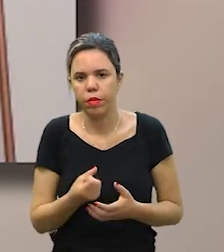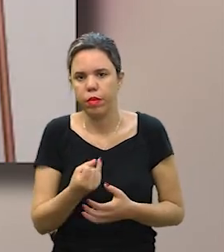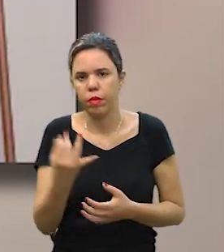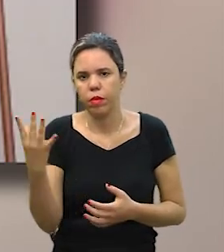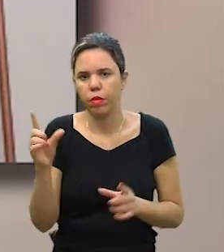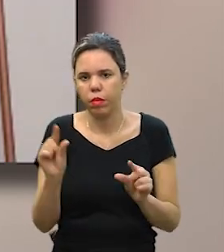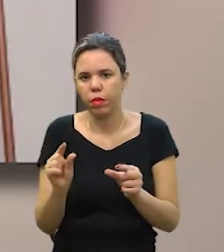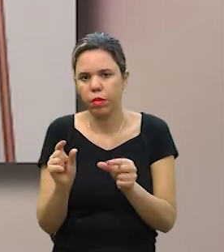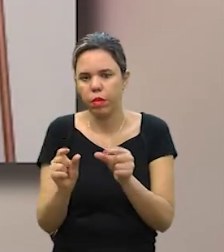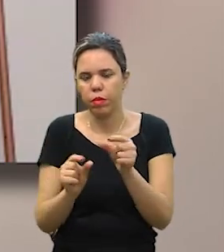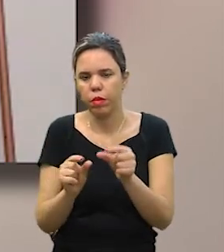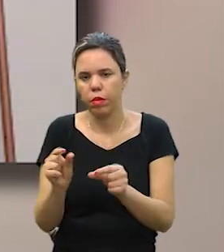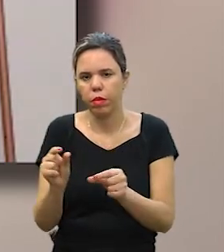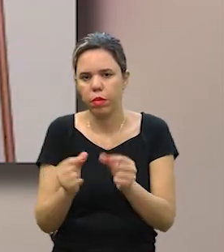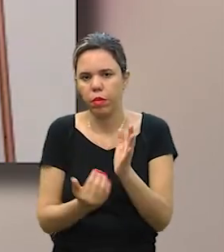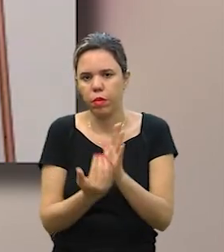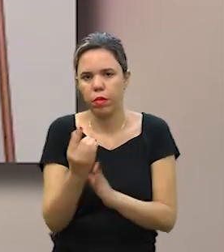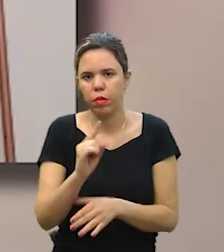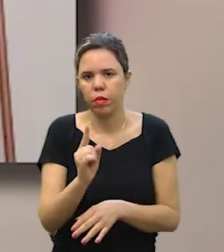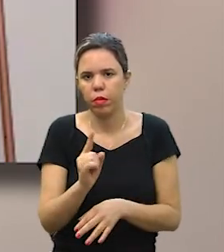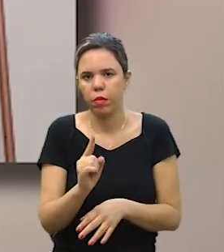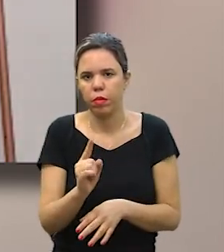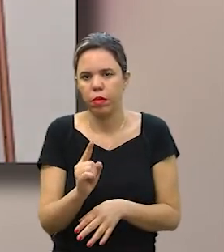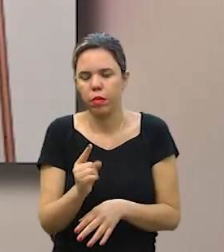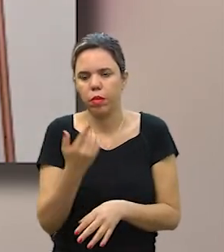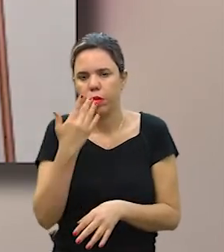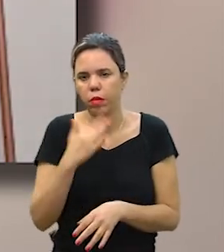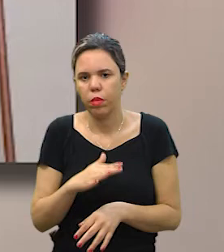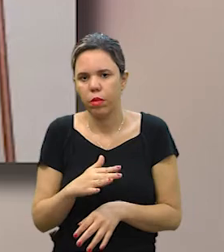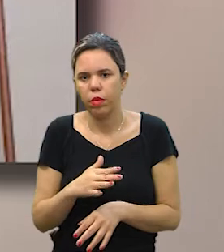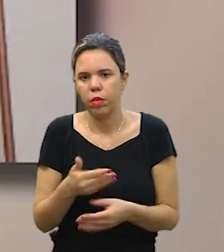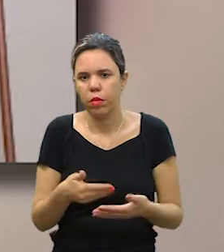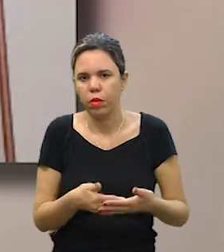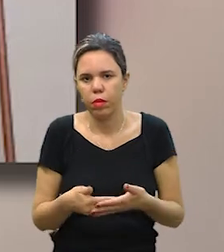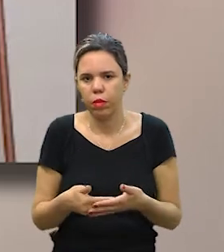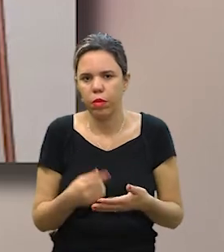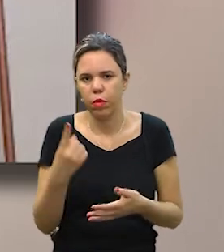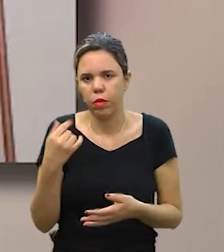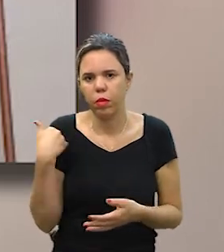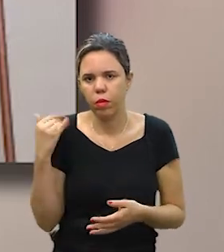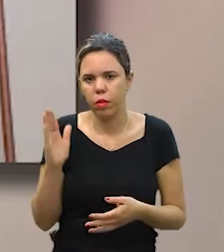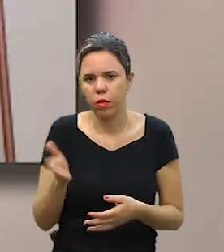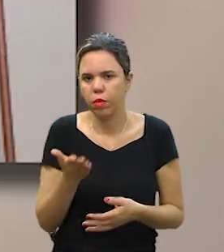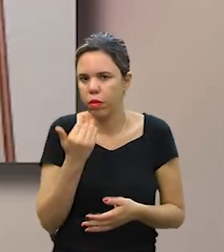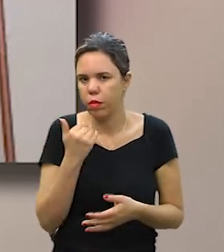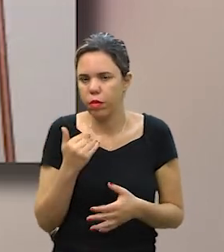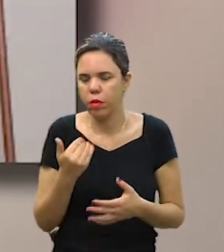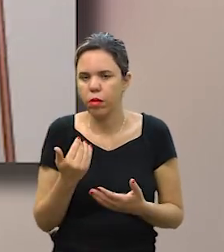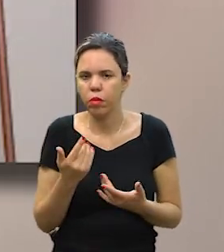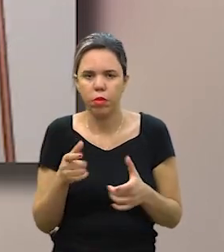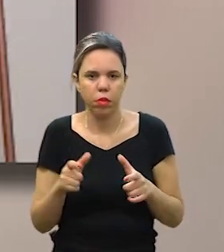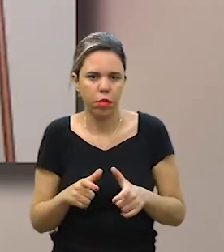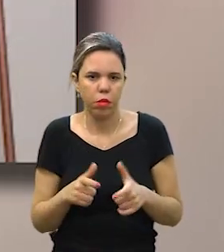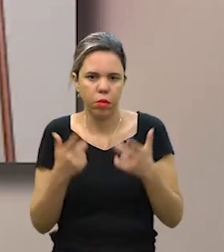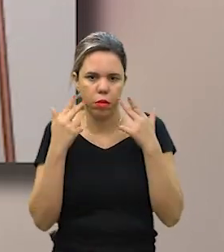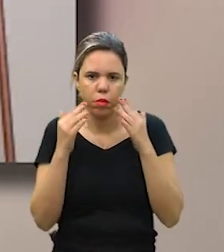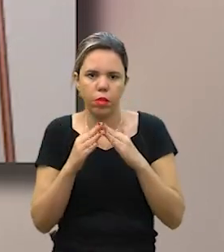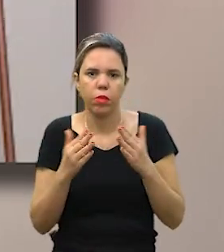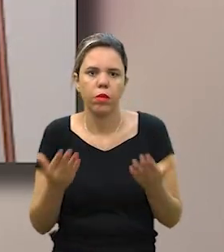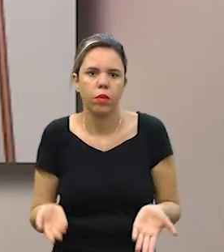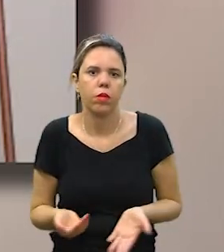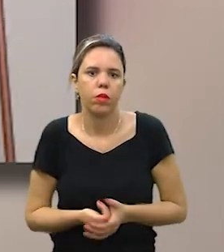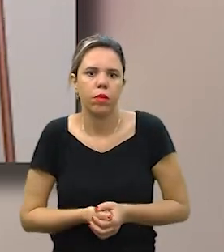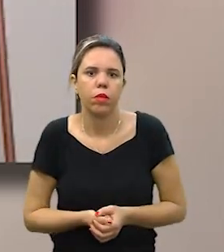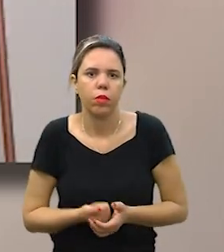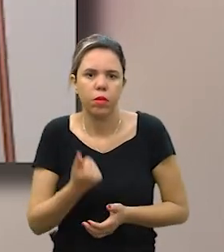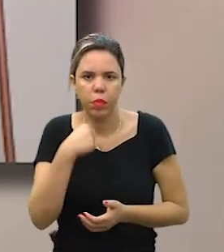de quantidades pequenas, não em excesso, para que essa criança, esse bebê, a partir de 1 ano, ele já coma a comida da